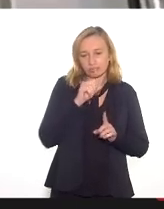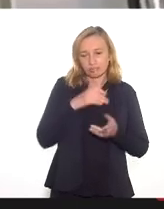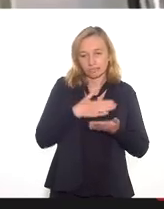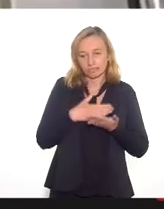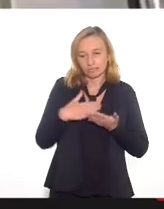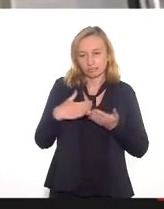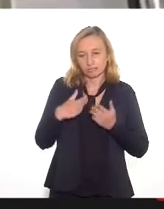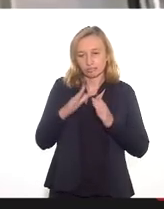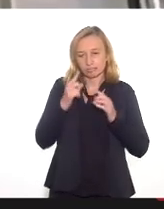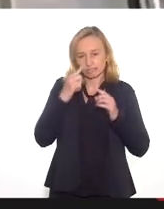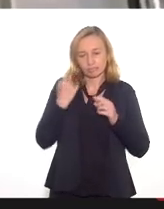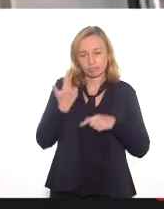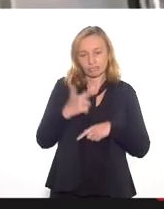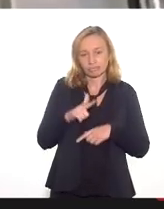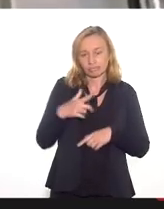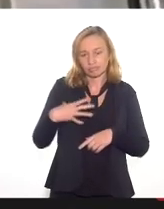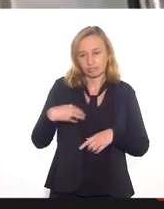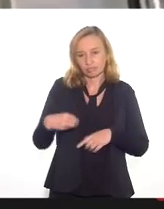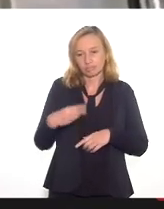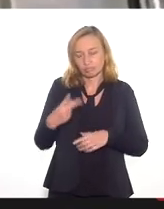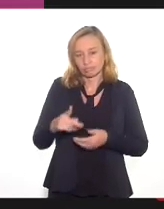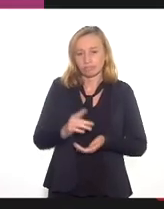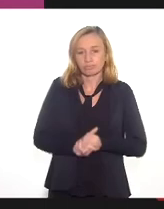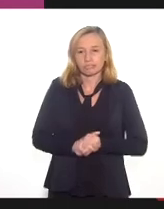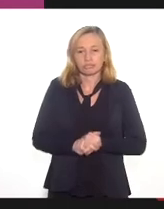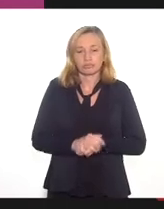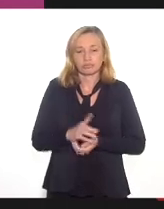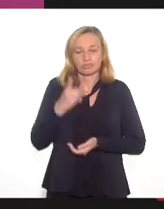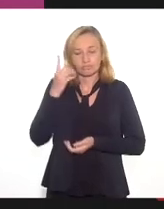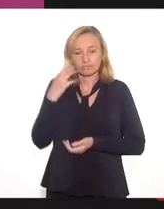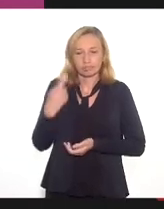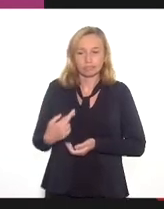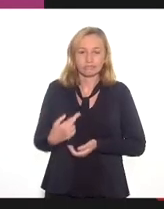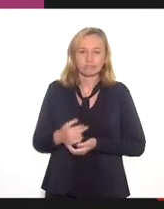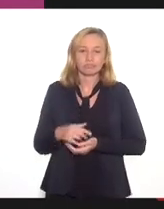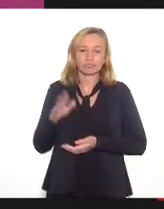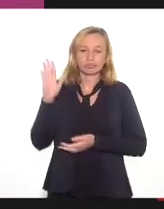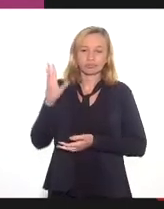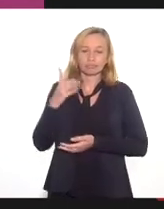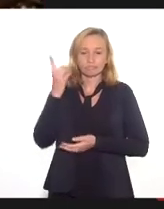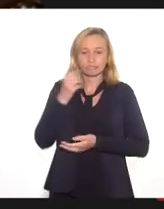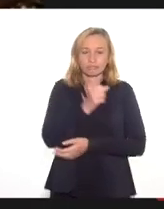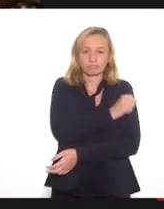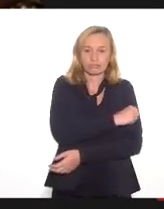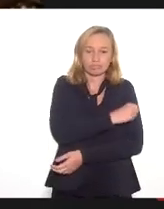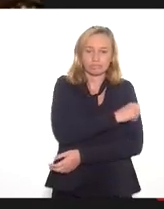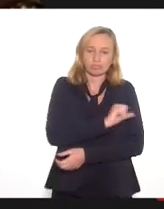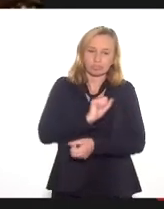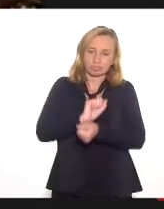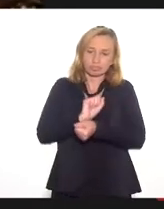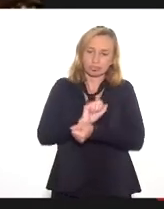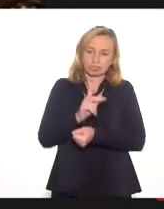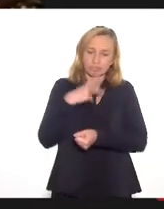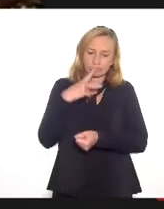os seus filhos deputada Renata é isso pois não deputada Regiane só para dizer antes da deputada